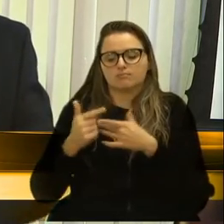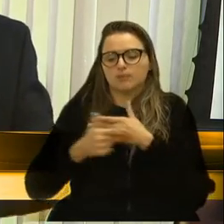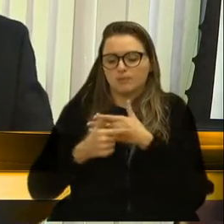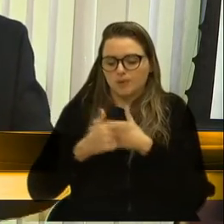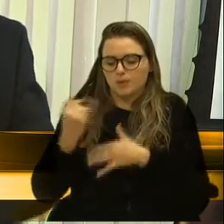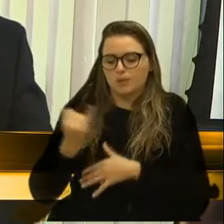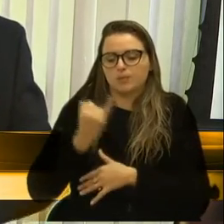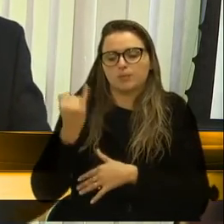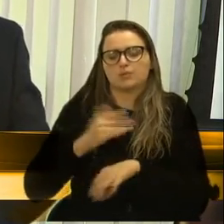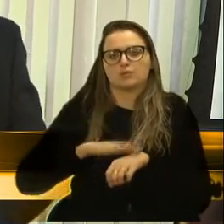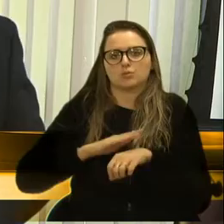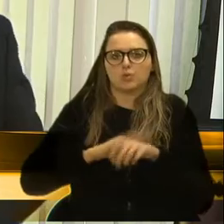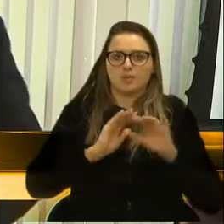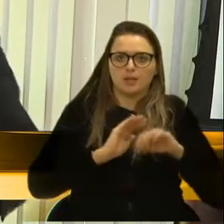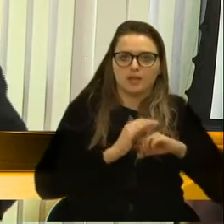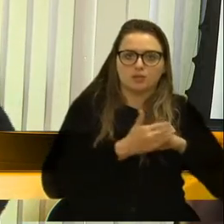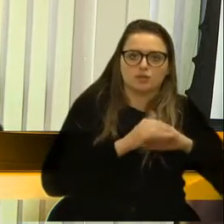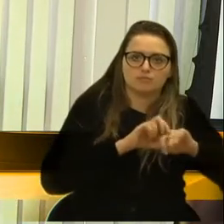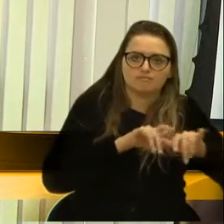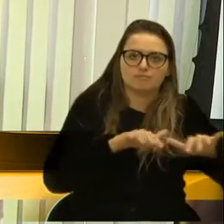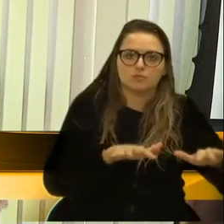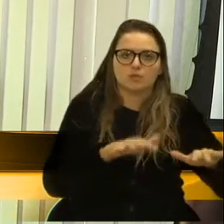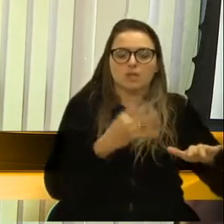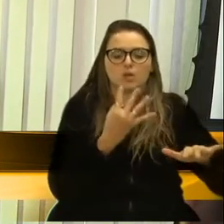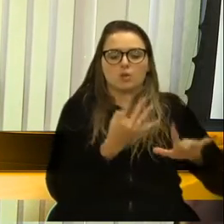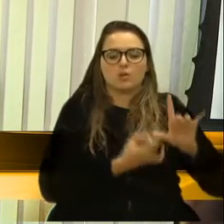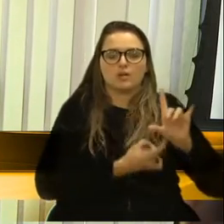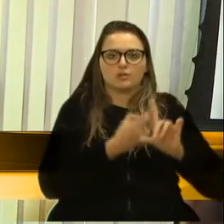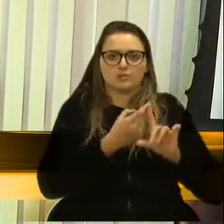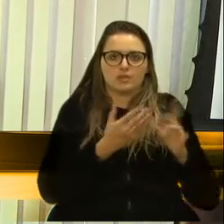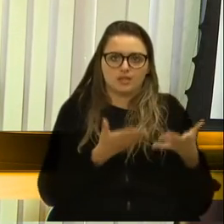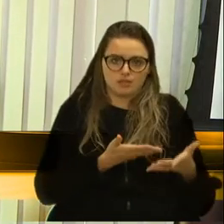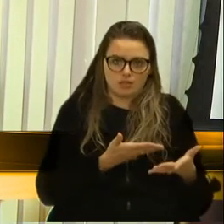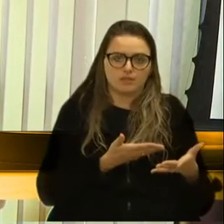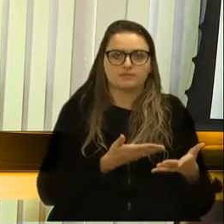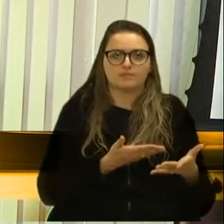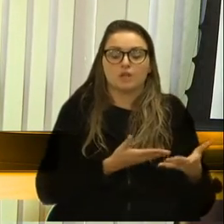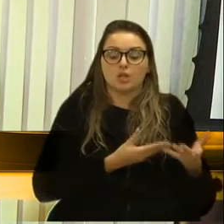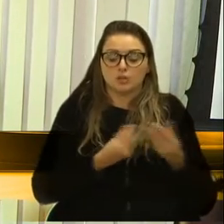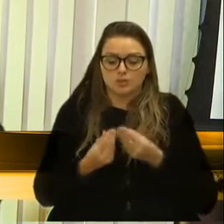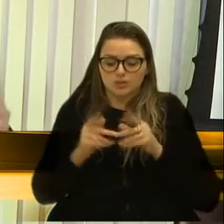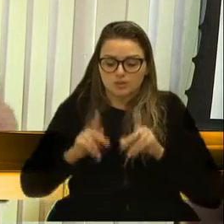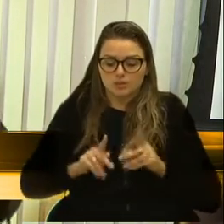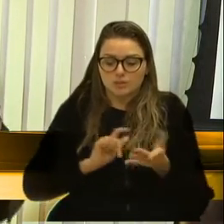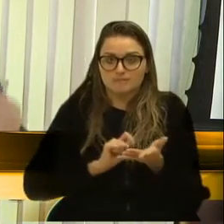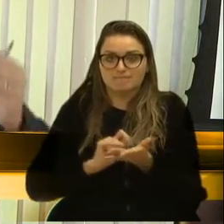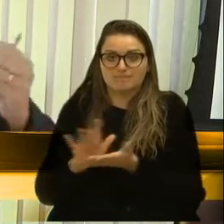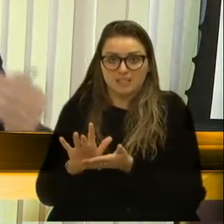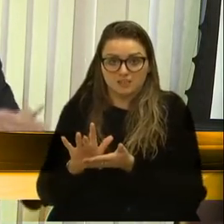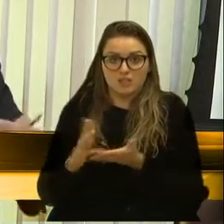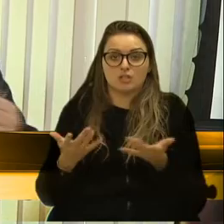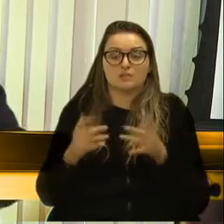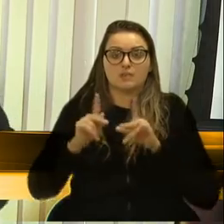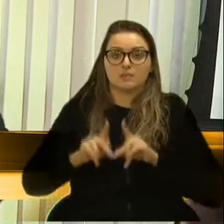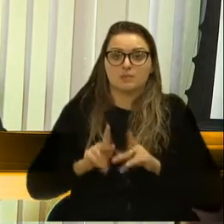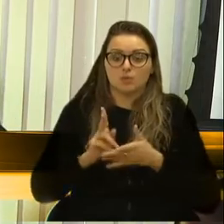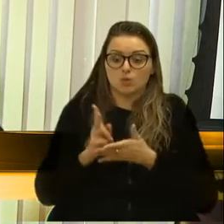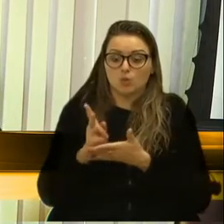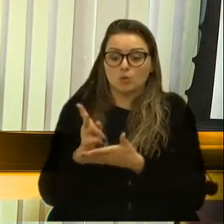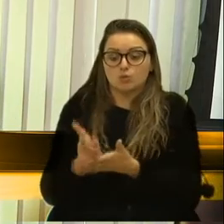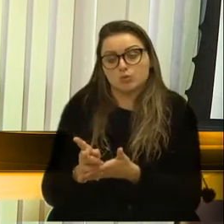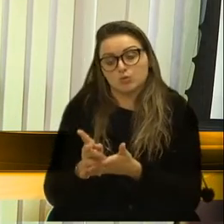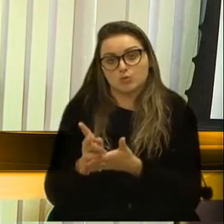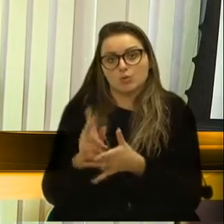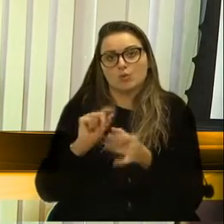nesse momento de pandemia. Nós estamos há 4 meses e, olha, muita gente foi demitida, e aqueles que sobreviveram nos veículos de